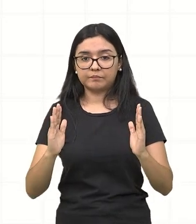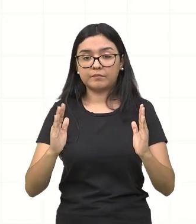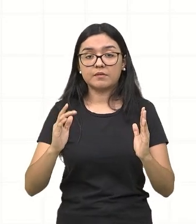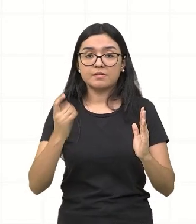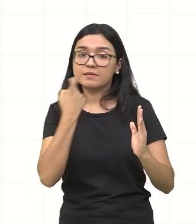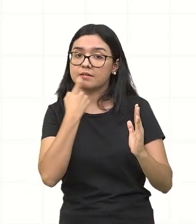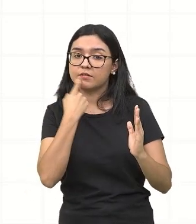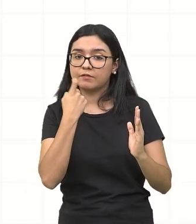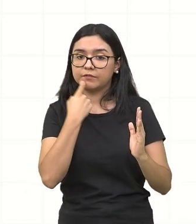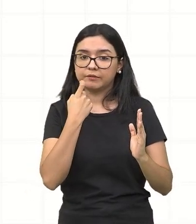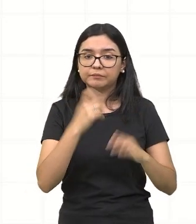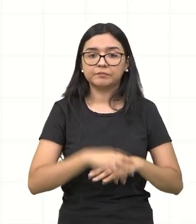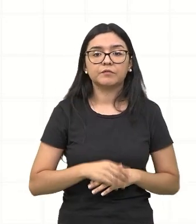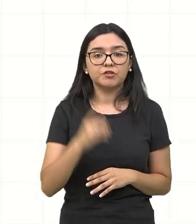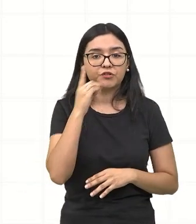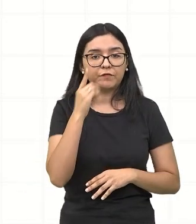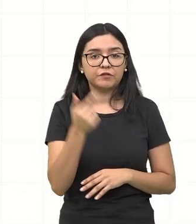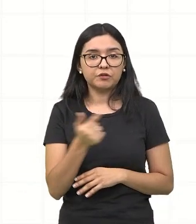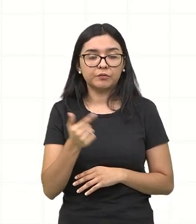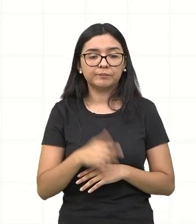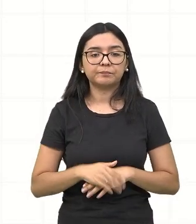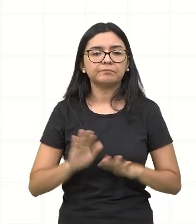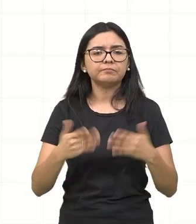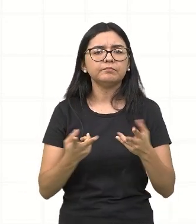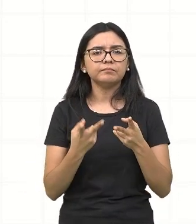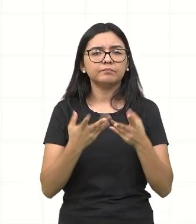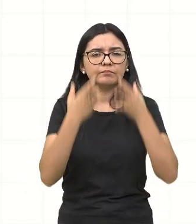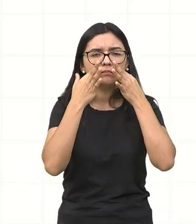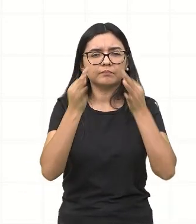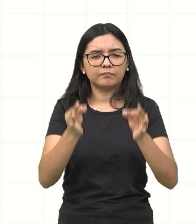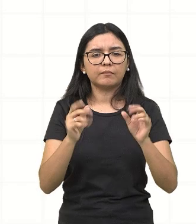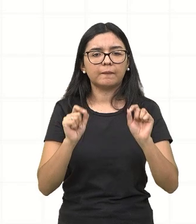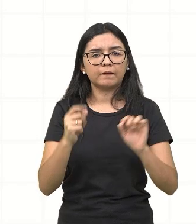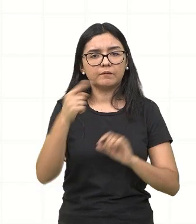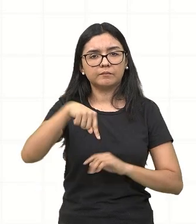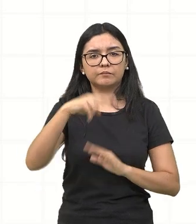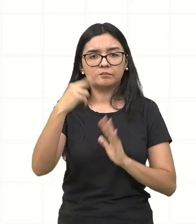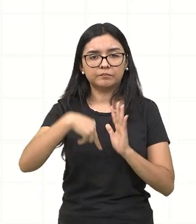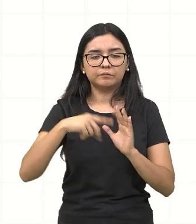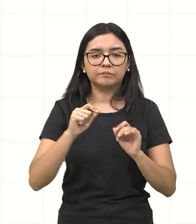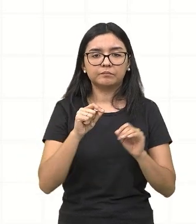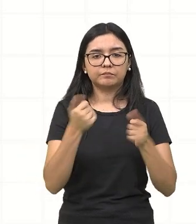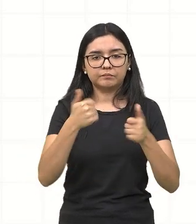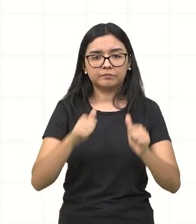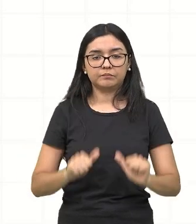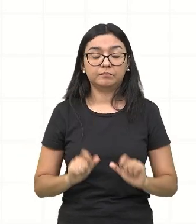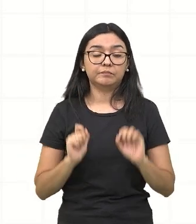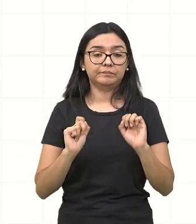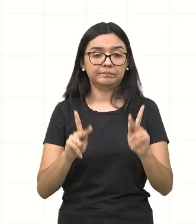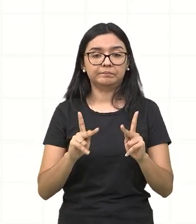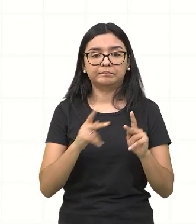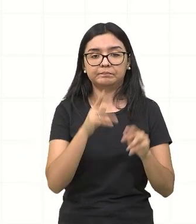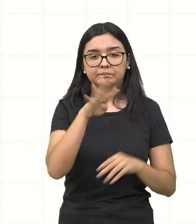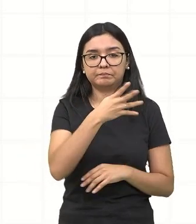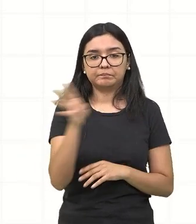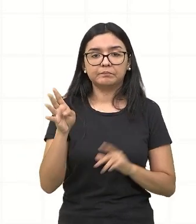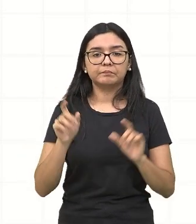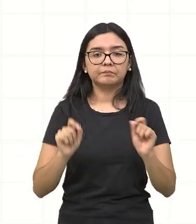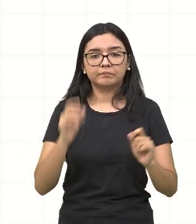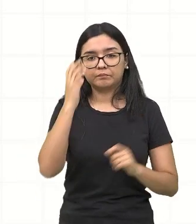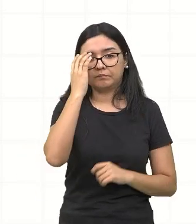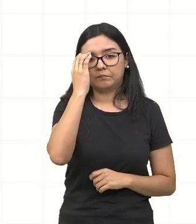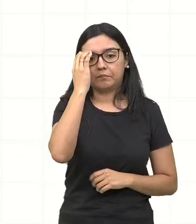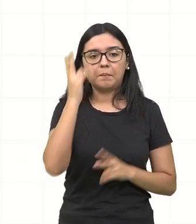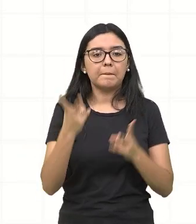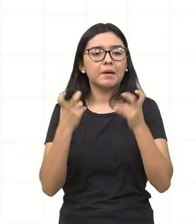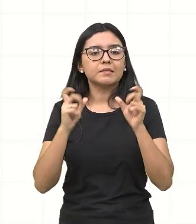22/4, beleza? E aqui nós temos, eu quero chamar a atenção para a leitura, né, desse diagrama, tá bom? Olha só, essa